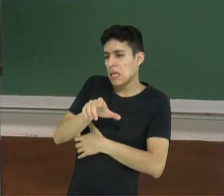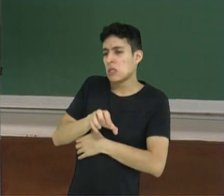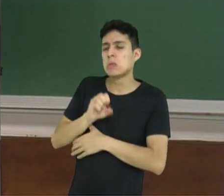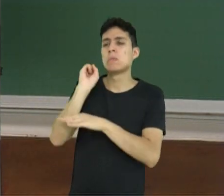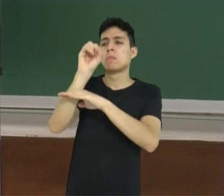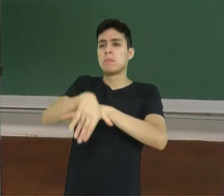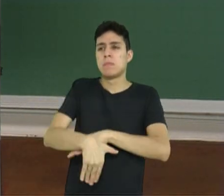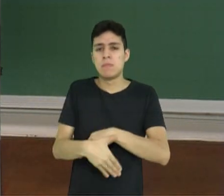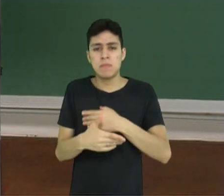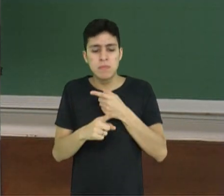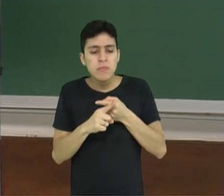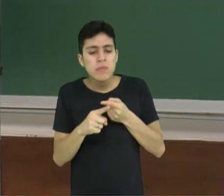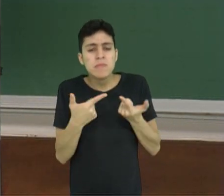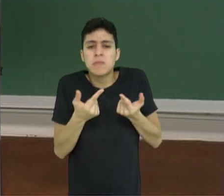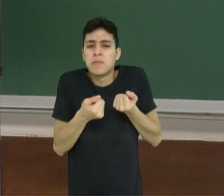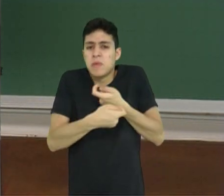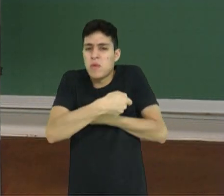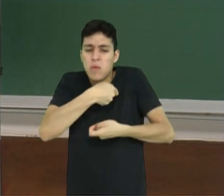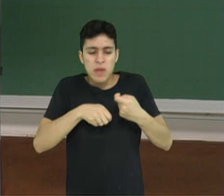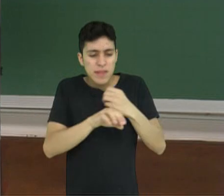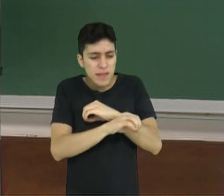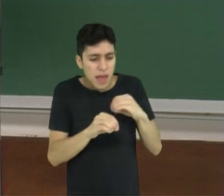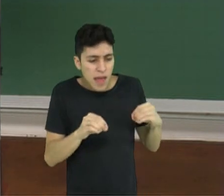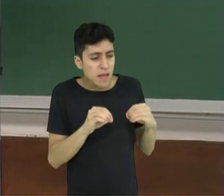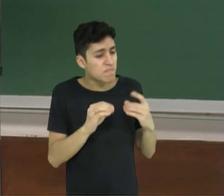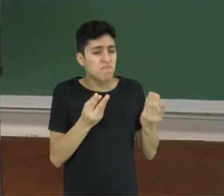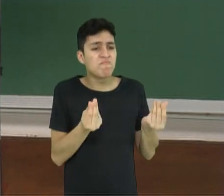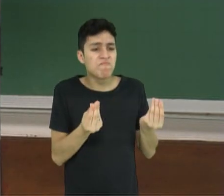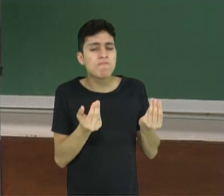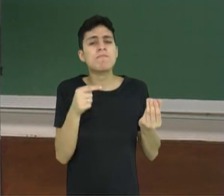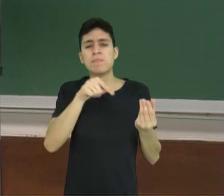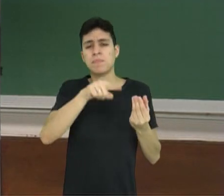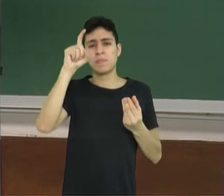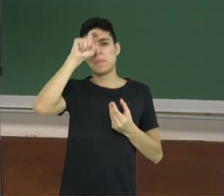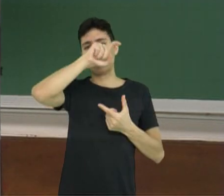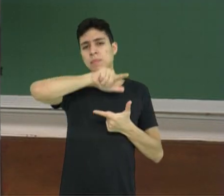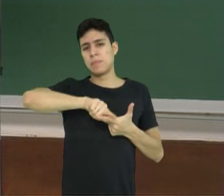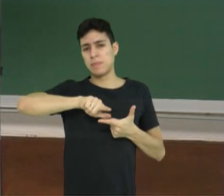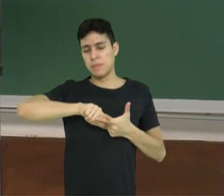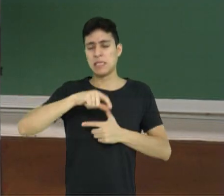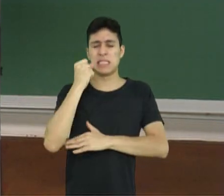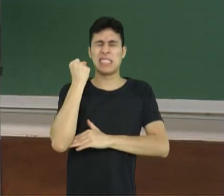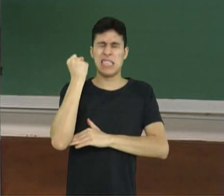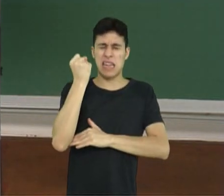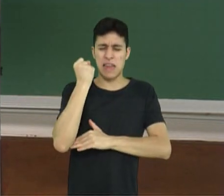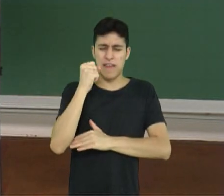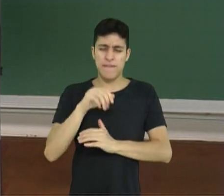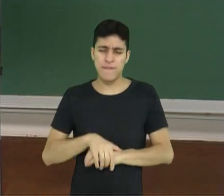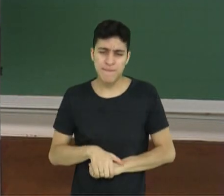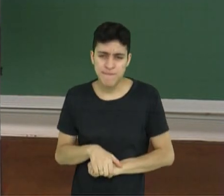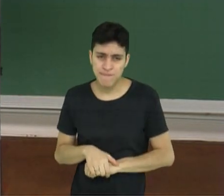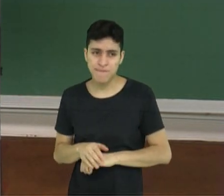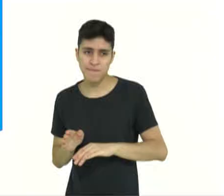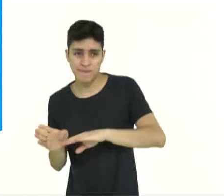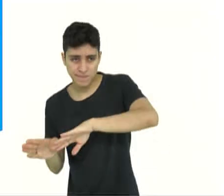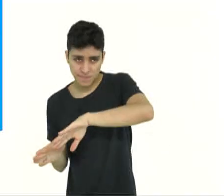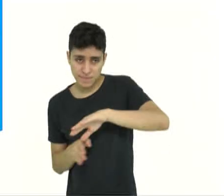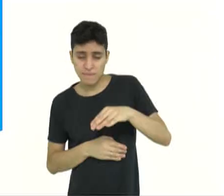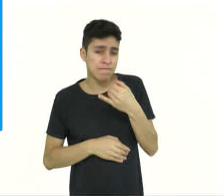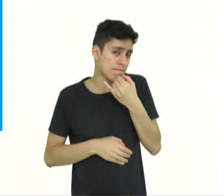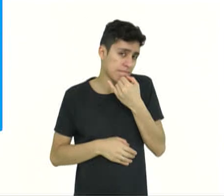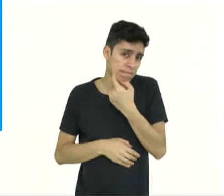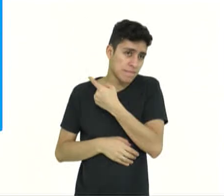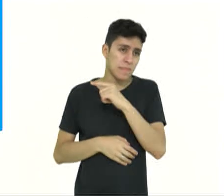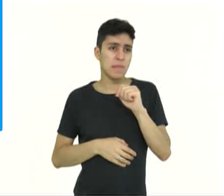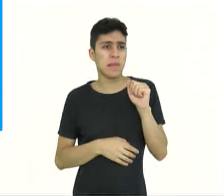movimentação econômica, acaba se transformando em lixo, é um problema seríssimo. E aí, infelizmente, a Antártida está a derreter